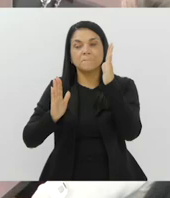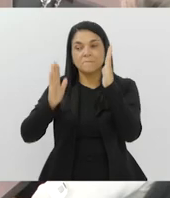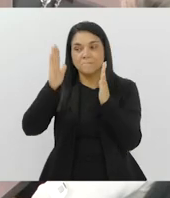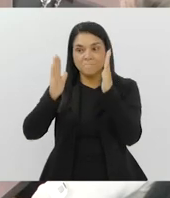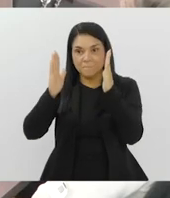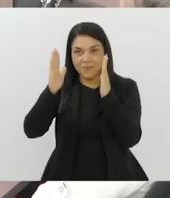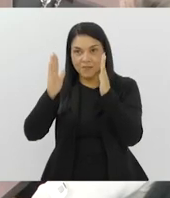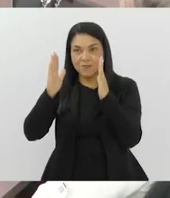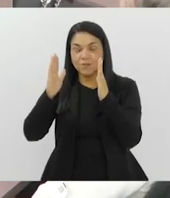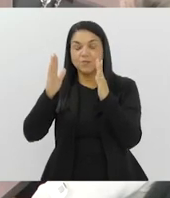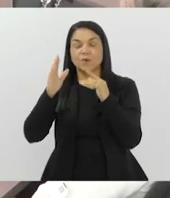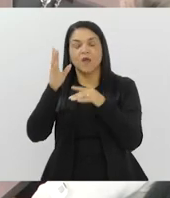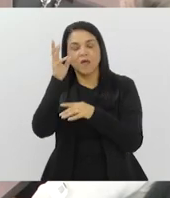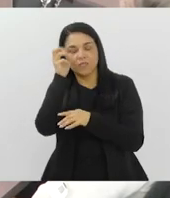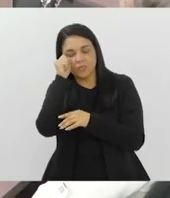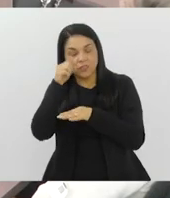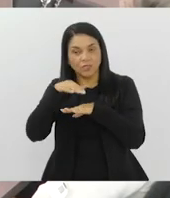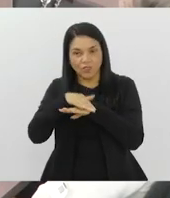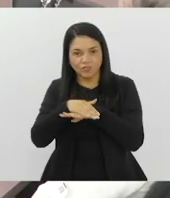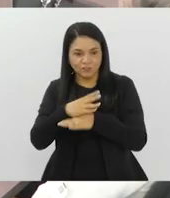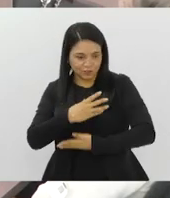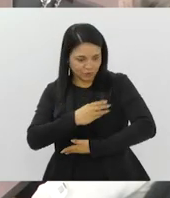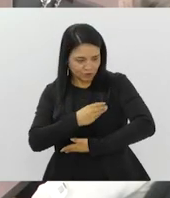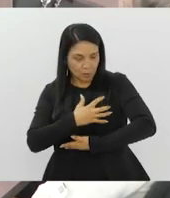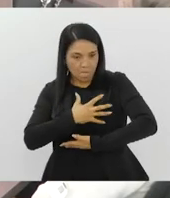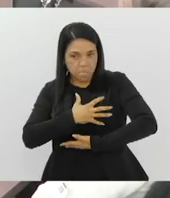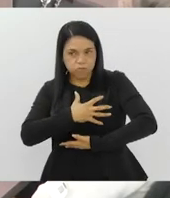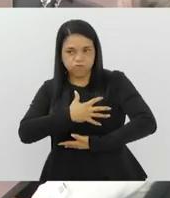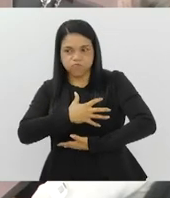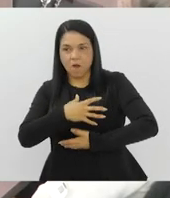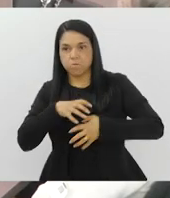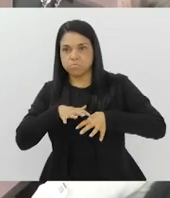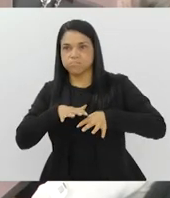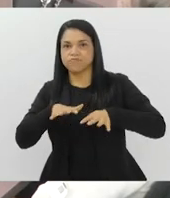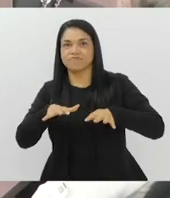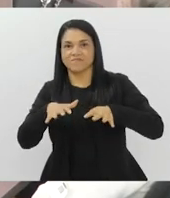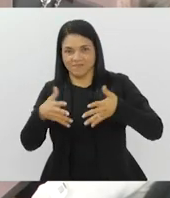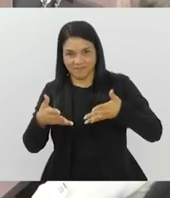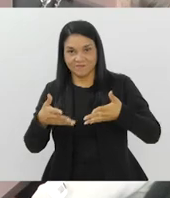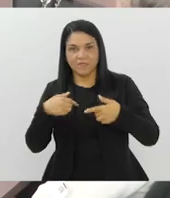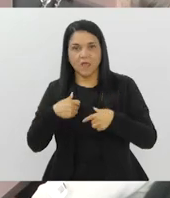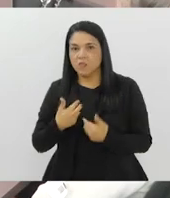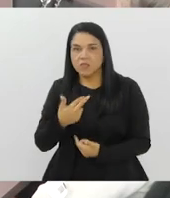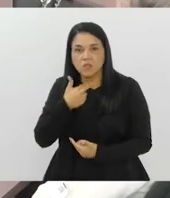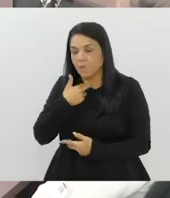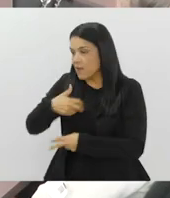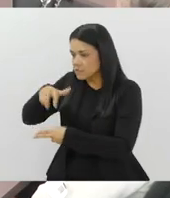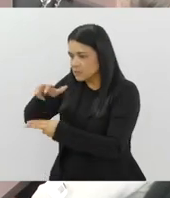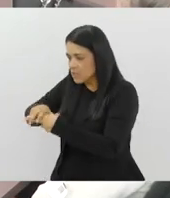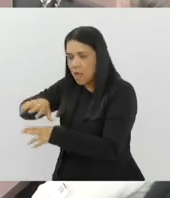a produção de leite. Então, essa mulher precisa, ela não pode ficar sentada do lado da incubadora do bebê.